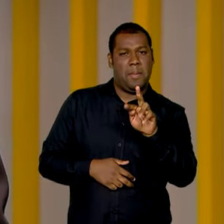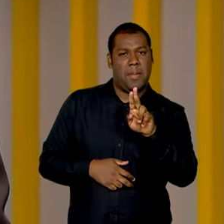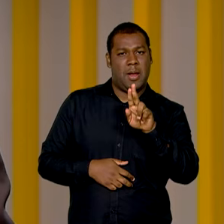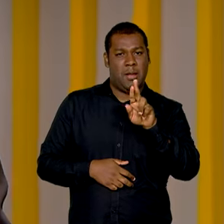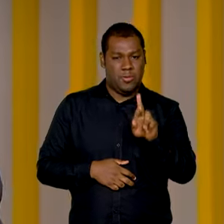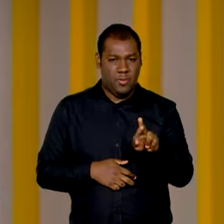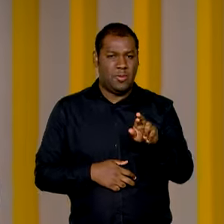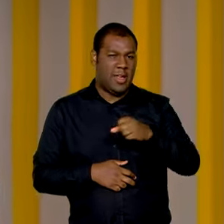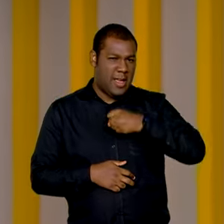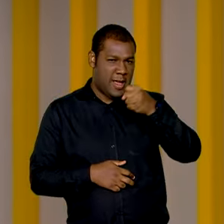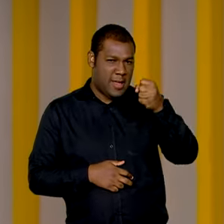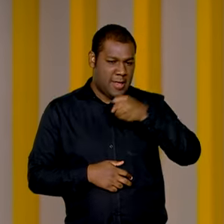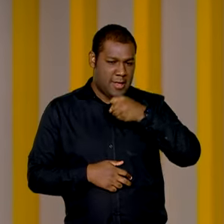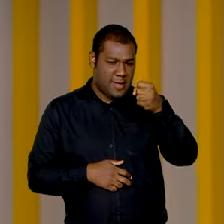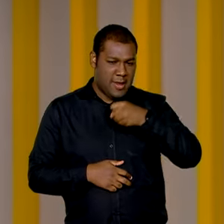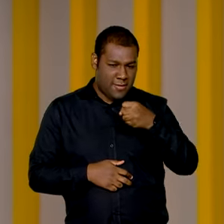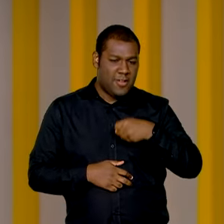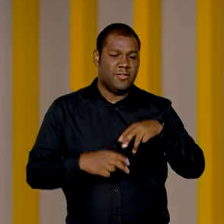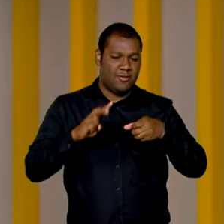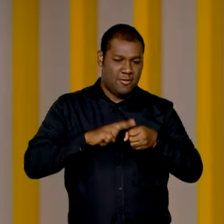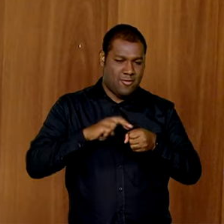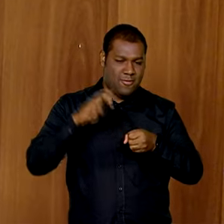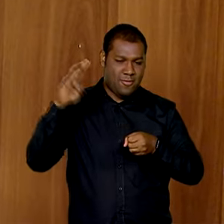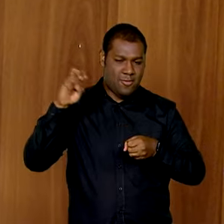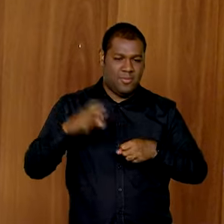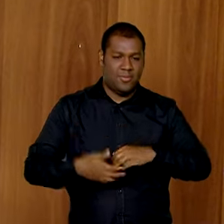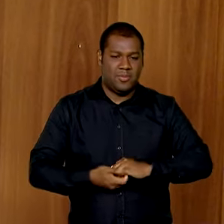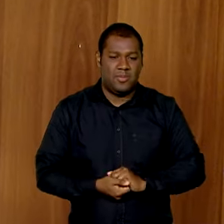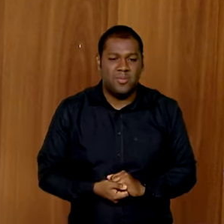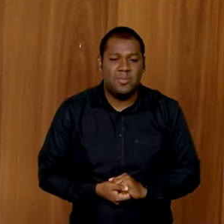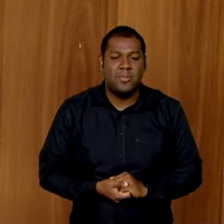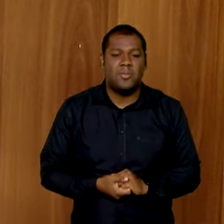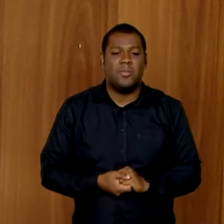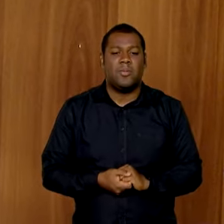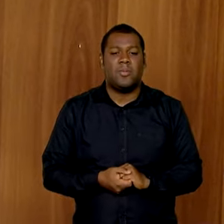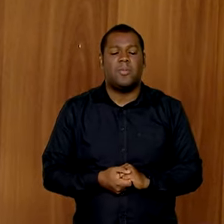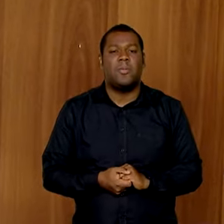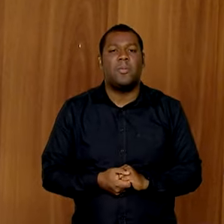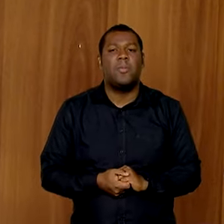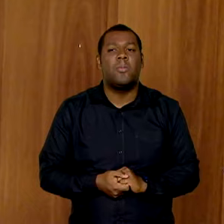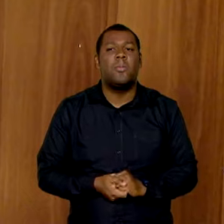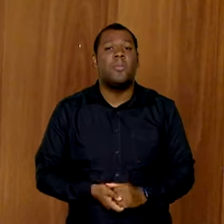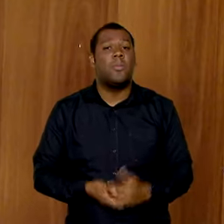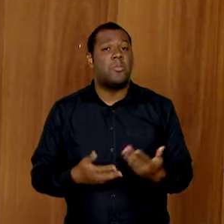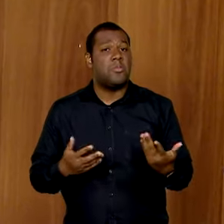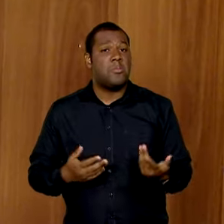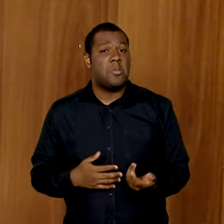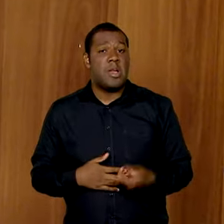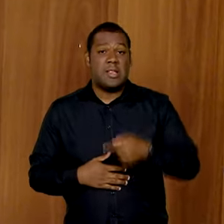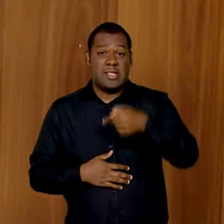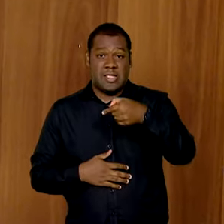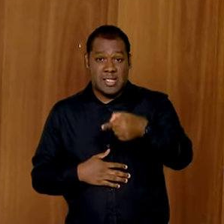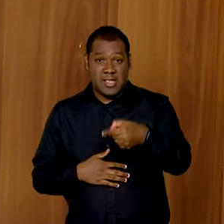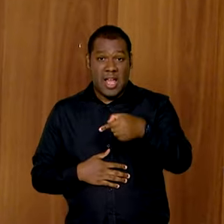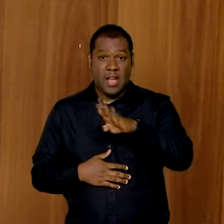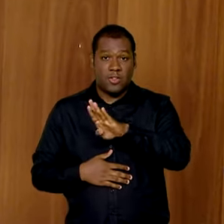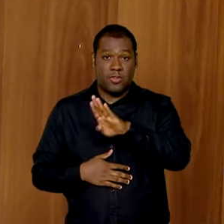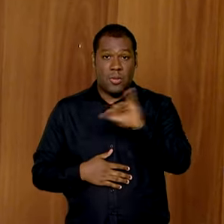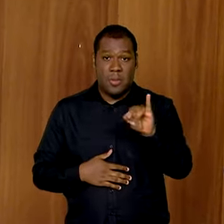Confira aí um trecho dessa entrevista. São quase 7 bilhões de dólares, quase